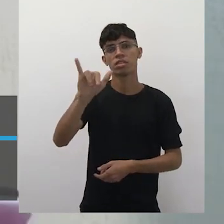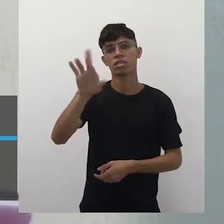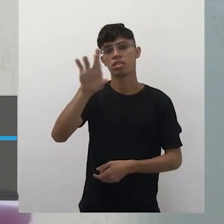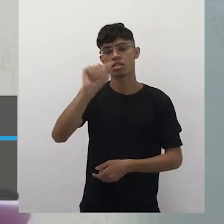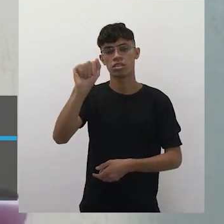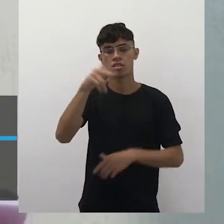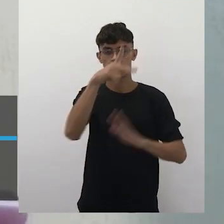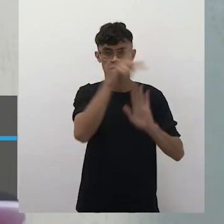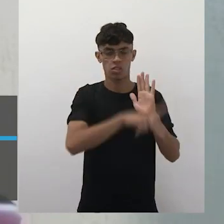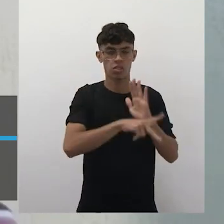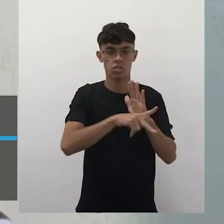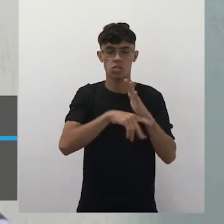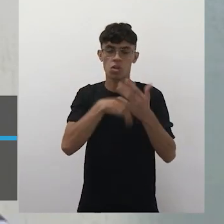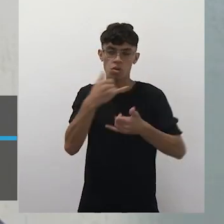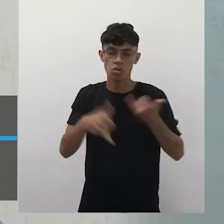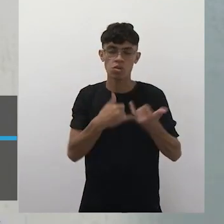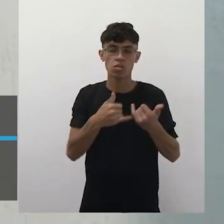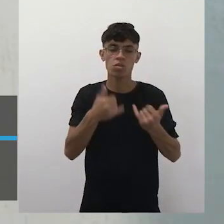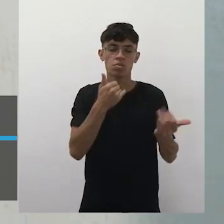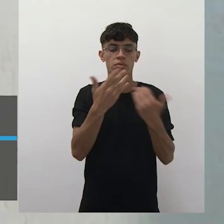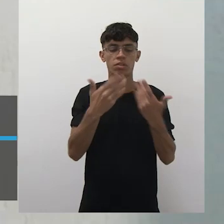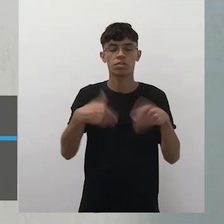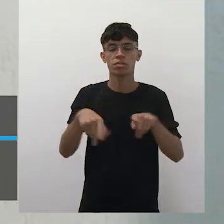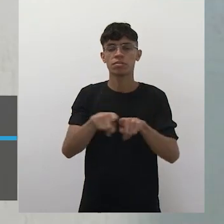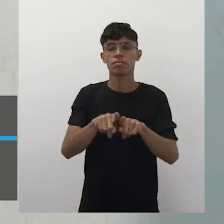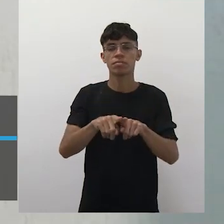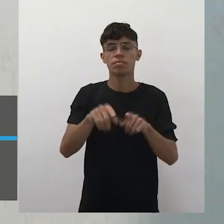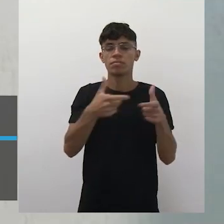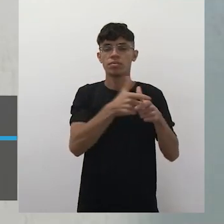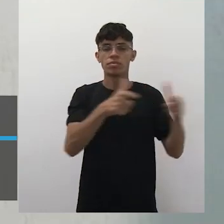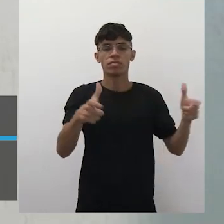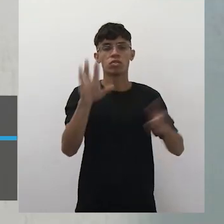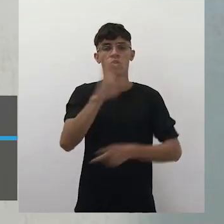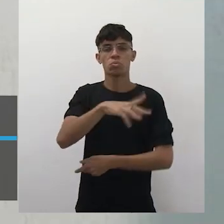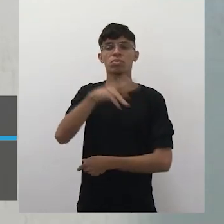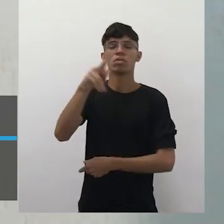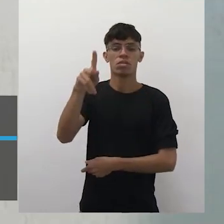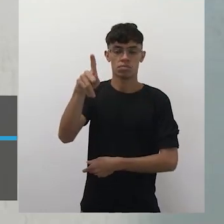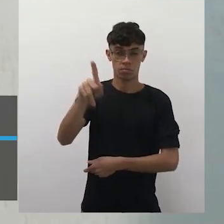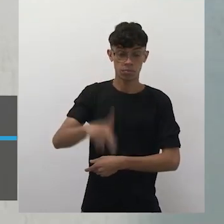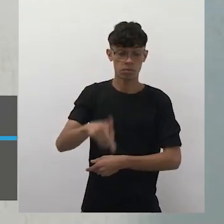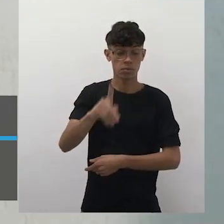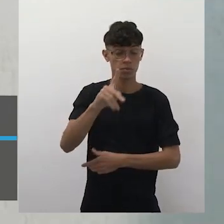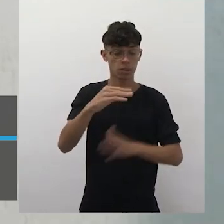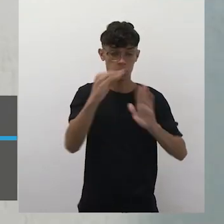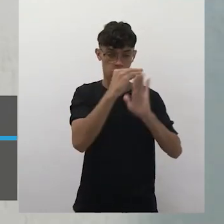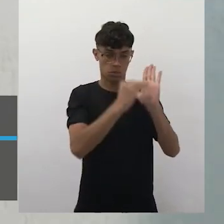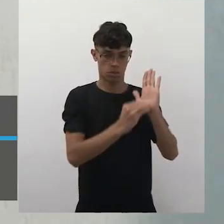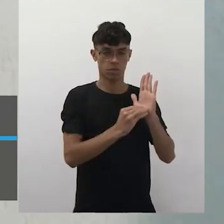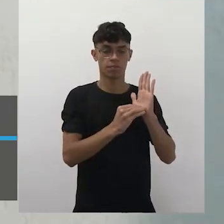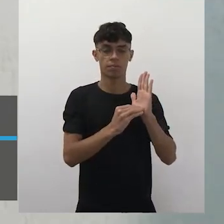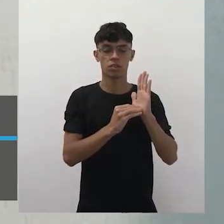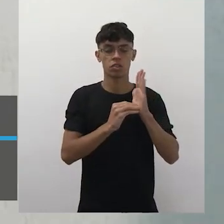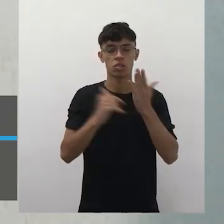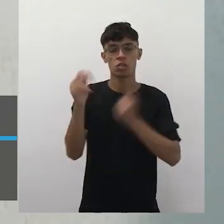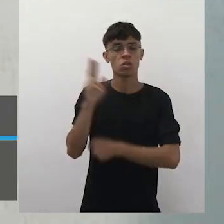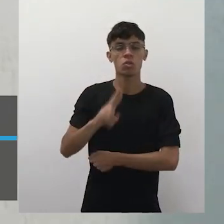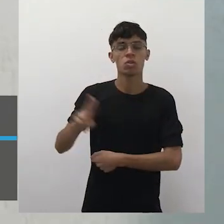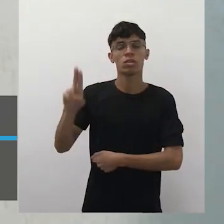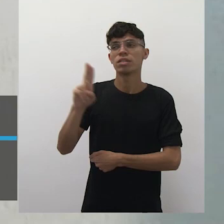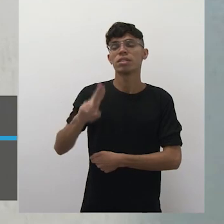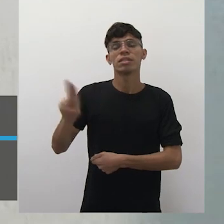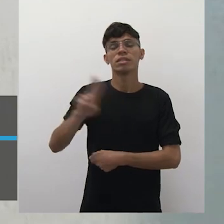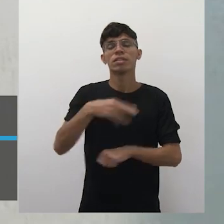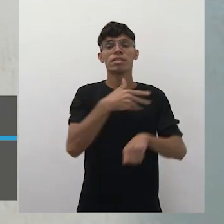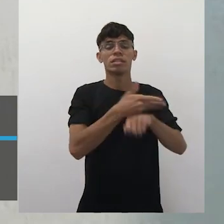projetos, jogos de interação. Então, aqui a maioria dos professores colocaram que utilizam